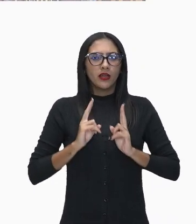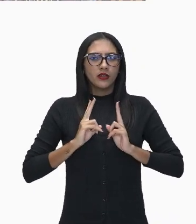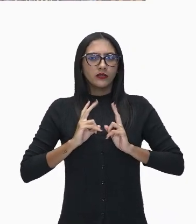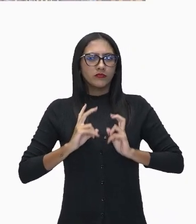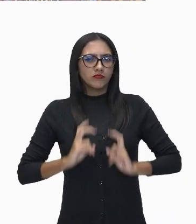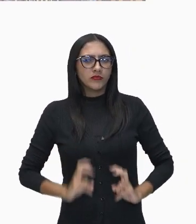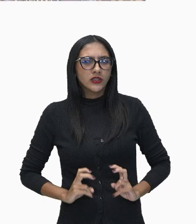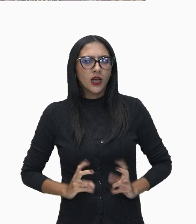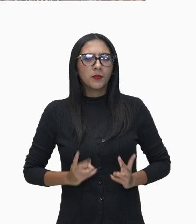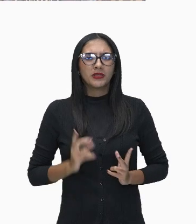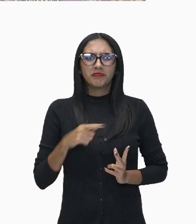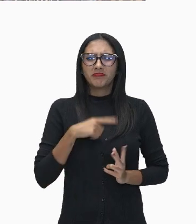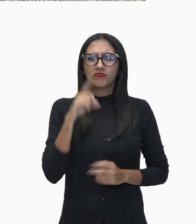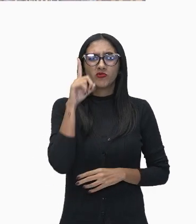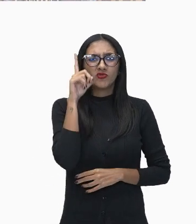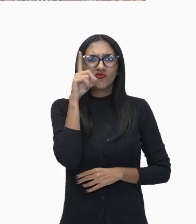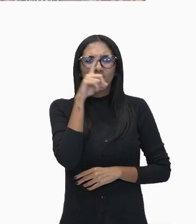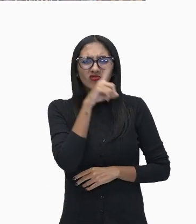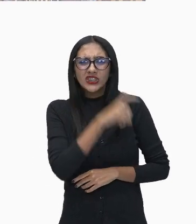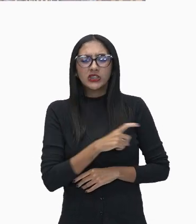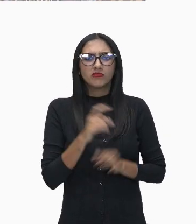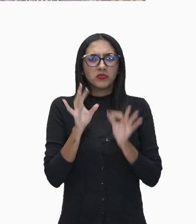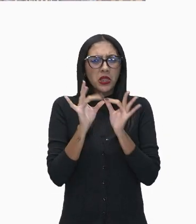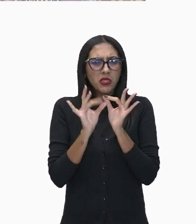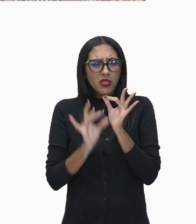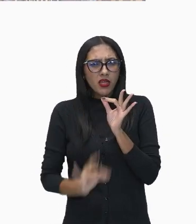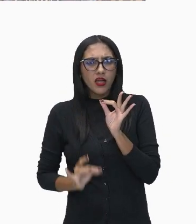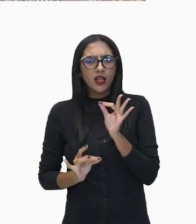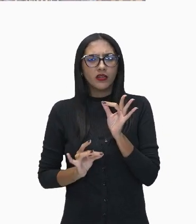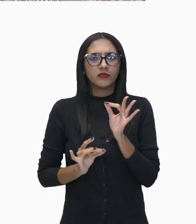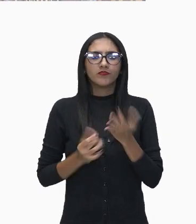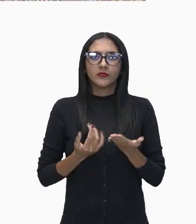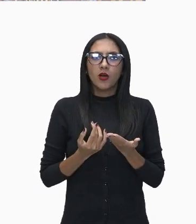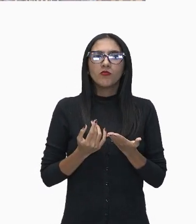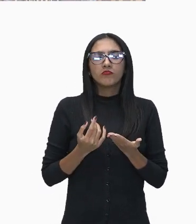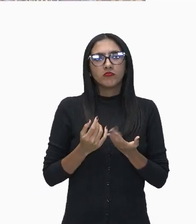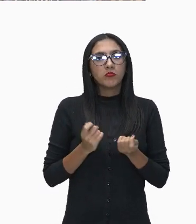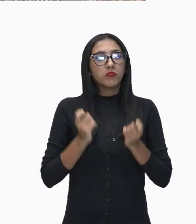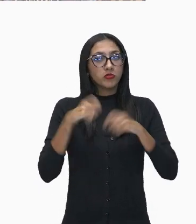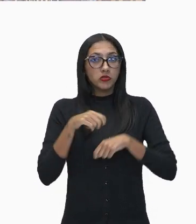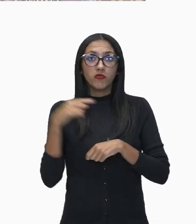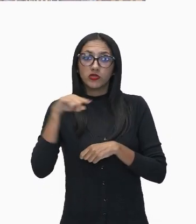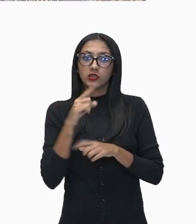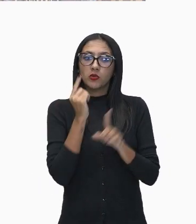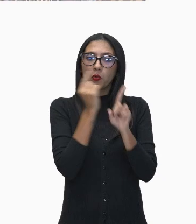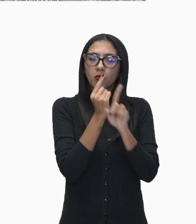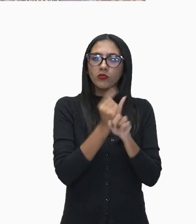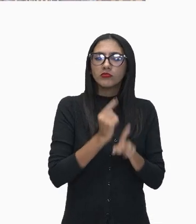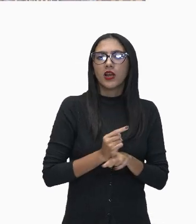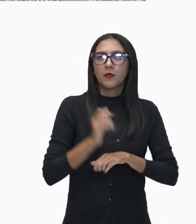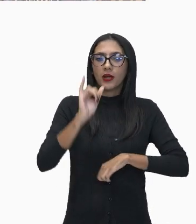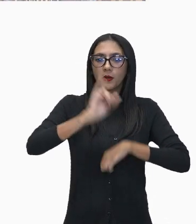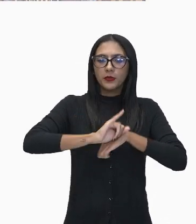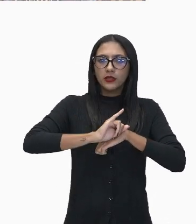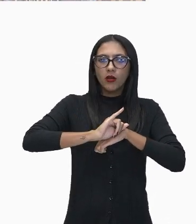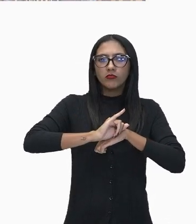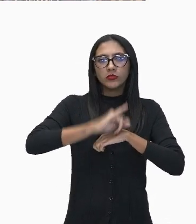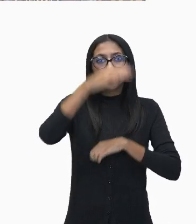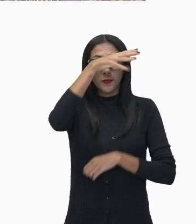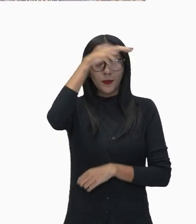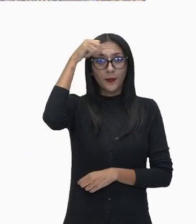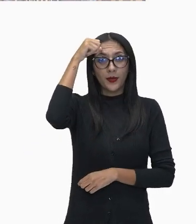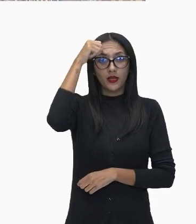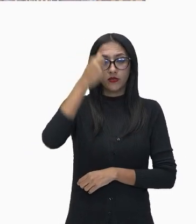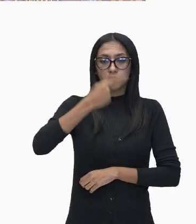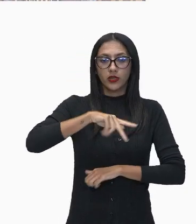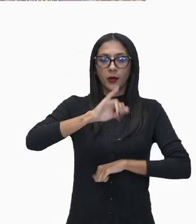que é muito complexo, muito provavelmente você encontre no estado do Amazonas, para seguir aqui com o exemplo, na cidade de